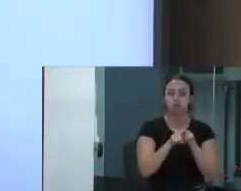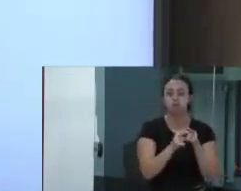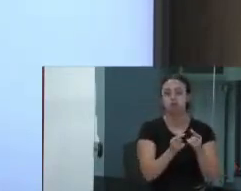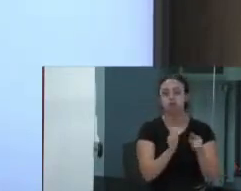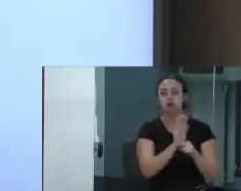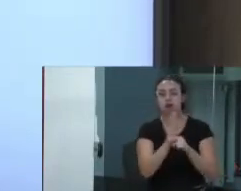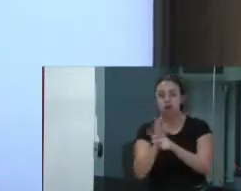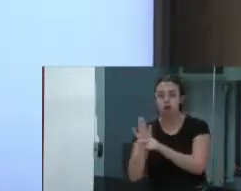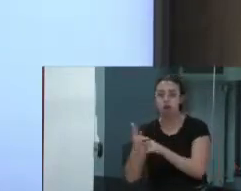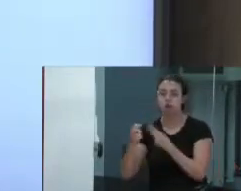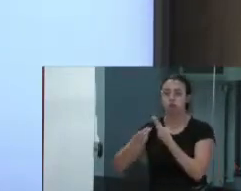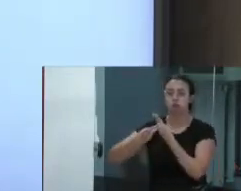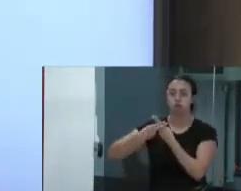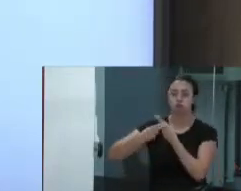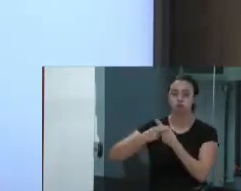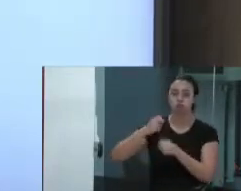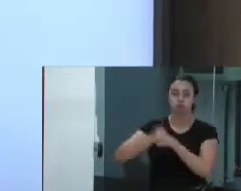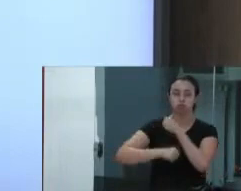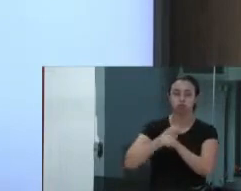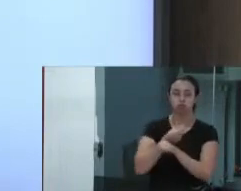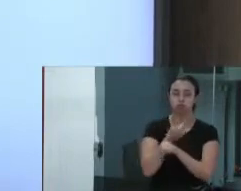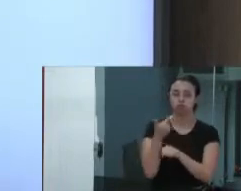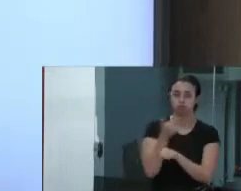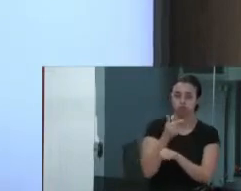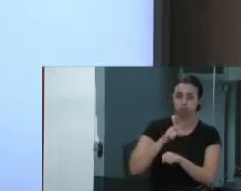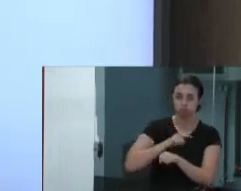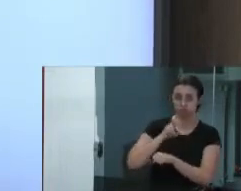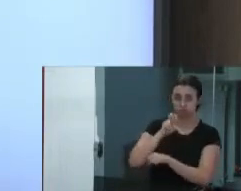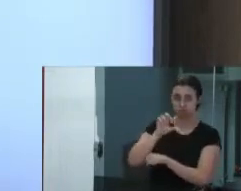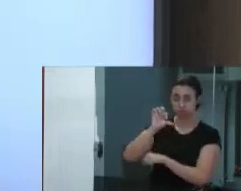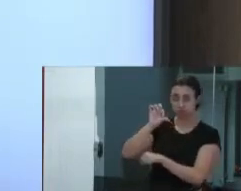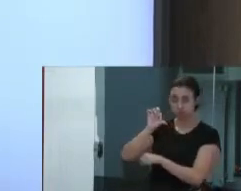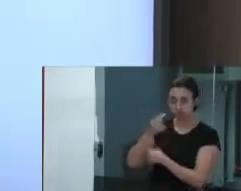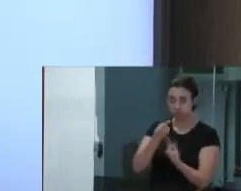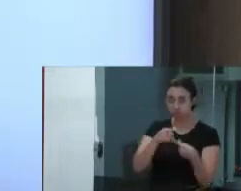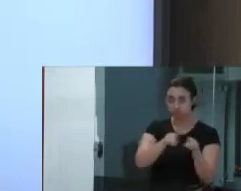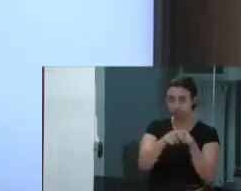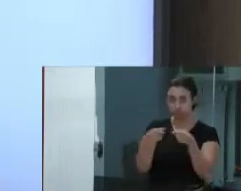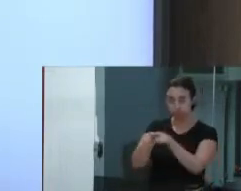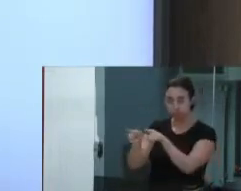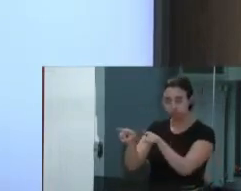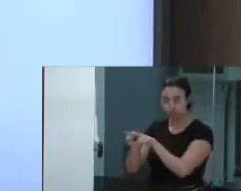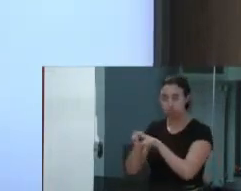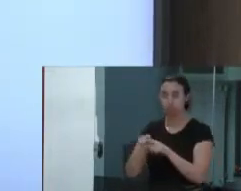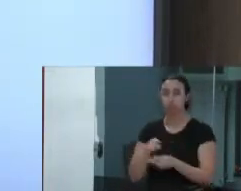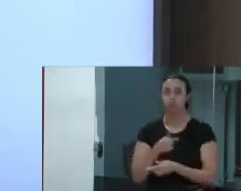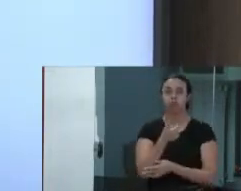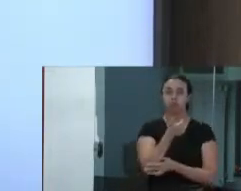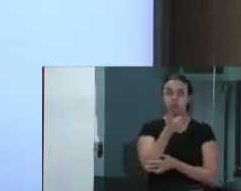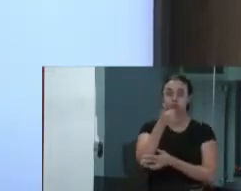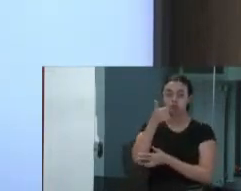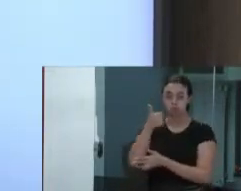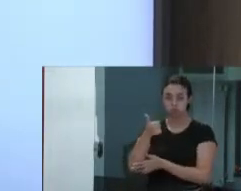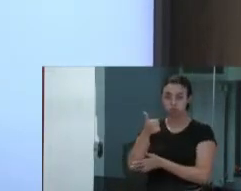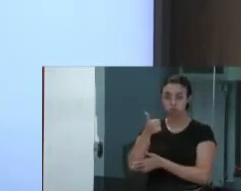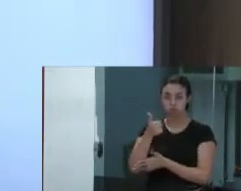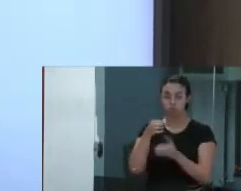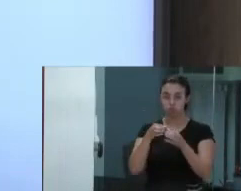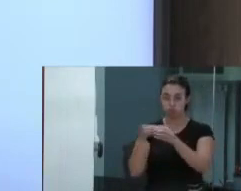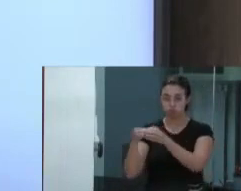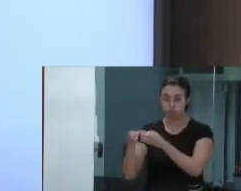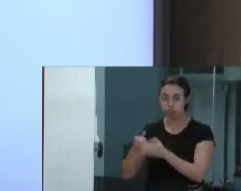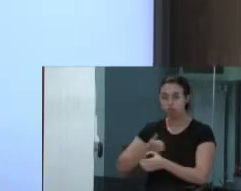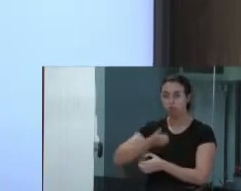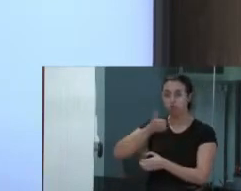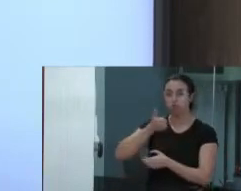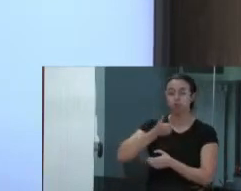SUS. Então, em 2022, nós tínhamos 59 parcerias, né, com 21 entidades. Agora, no primeiro